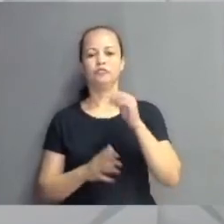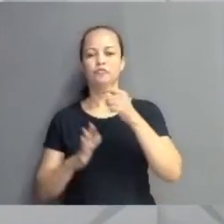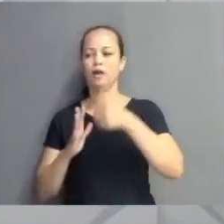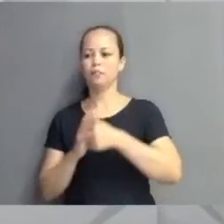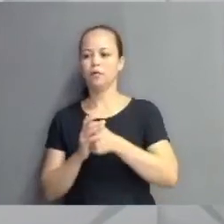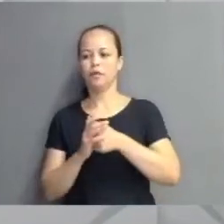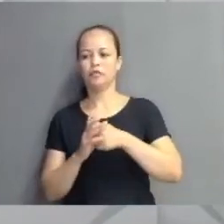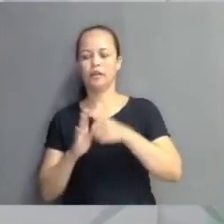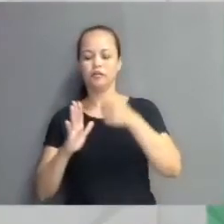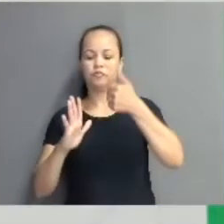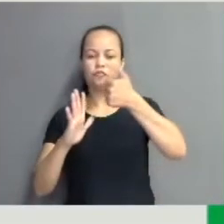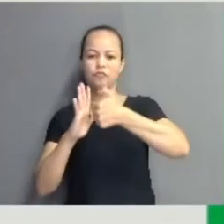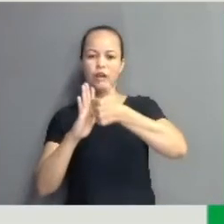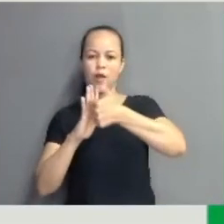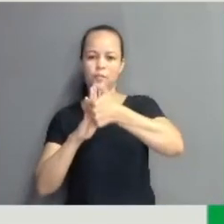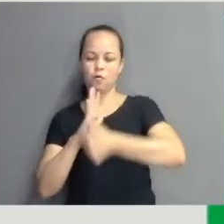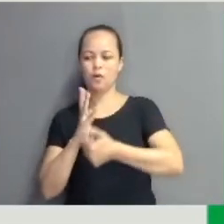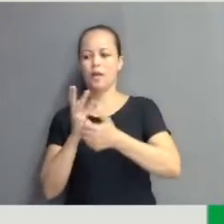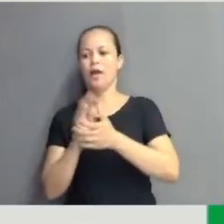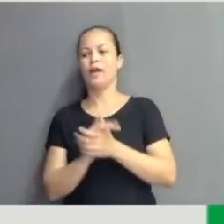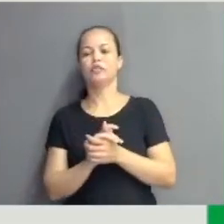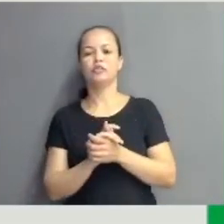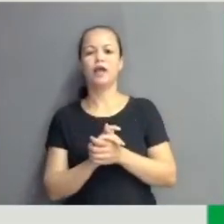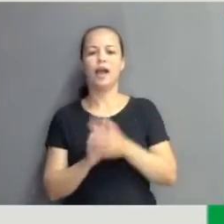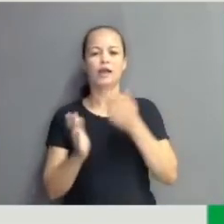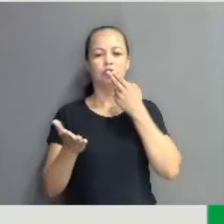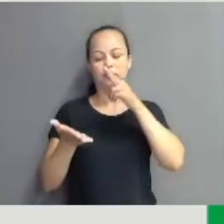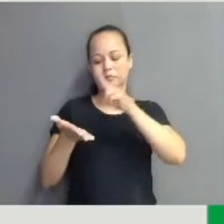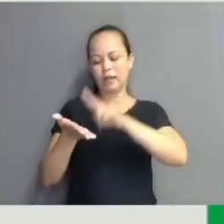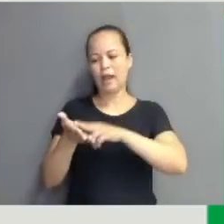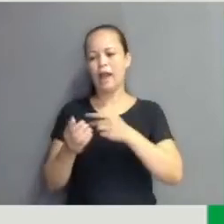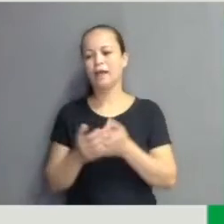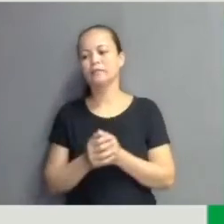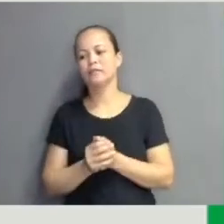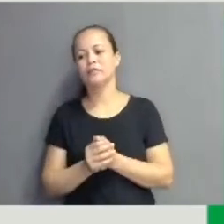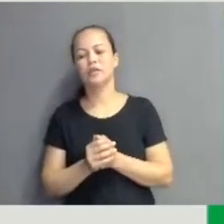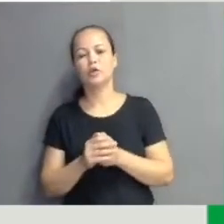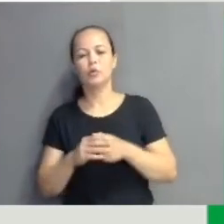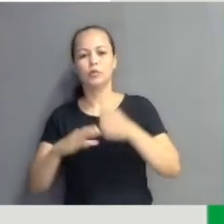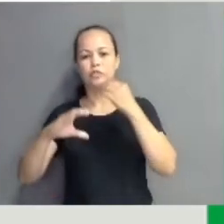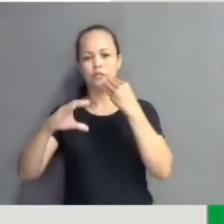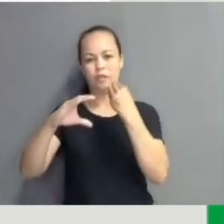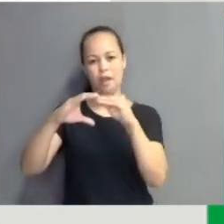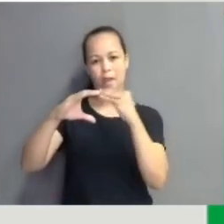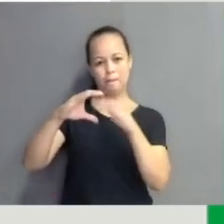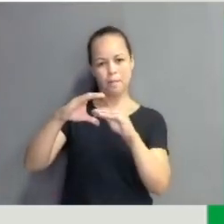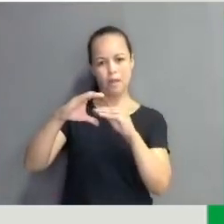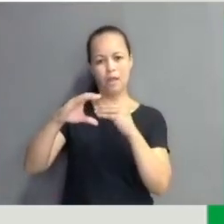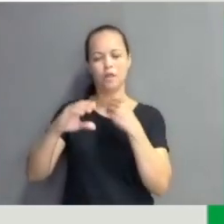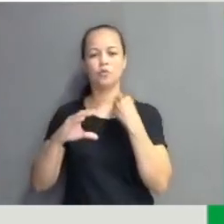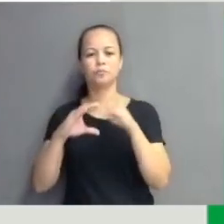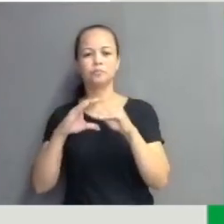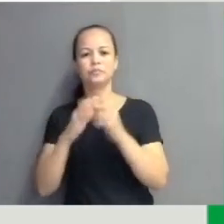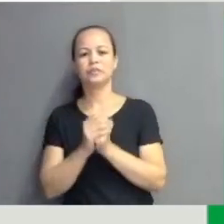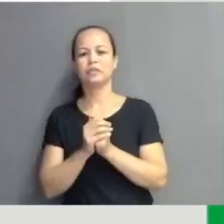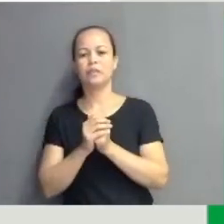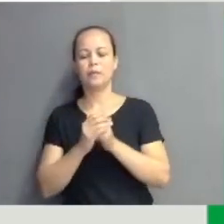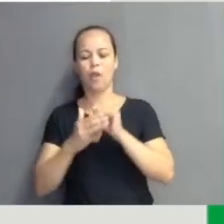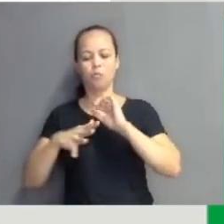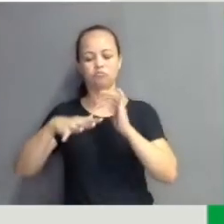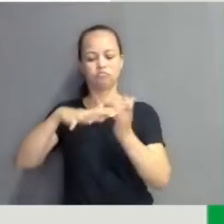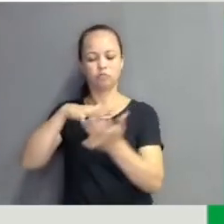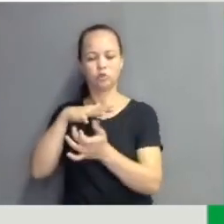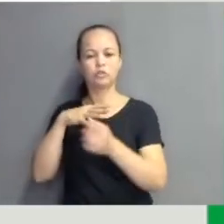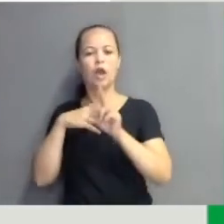e meio que é um tipo dizer não textual muito usado hoje em dia as redes sociais e os contos